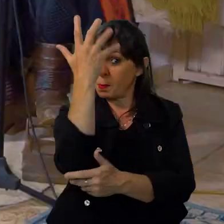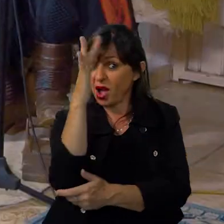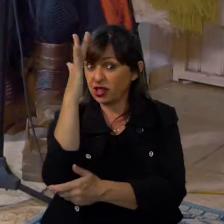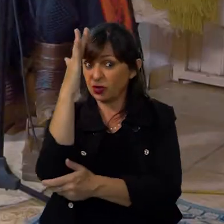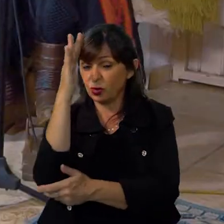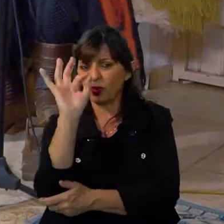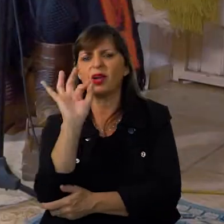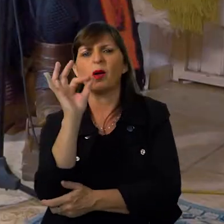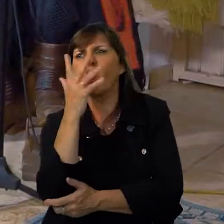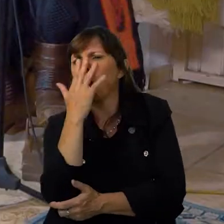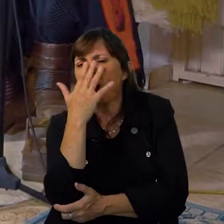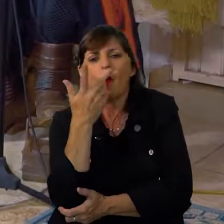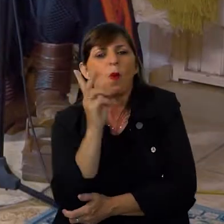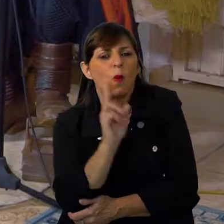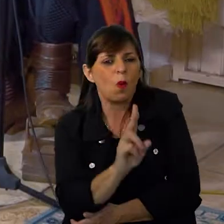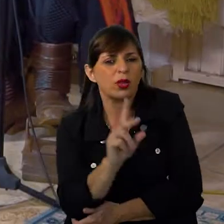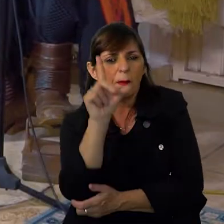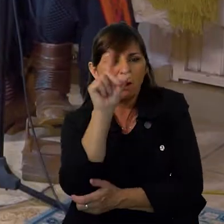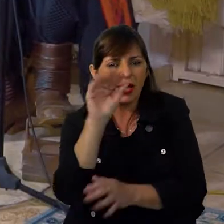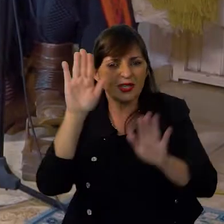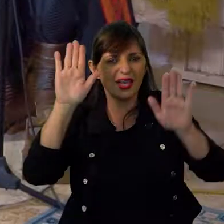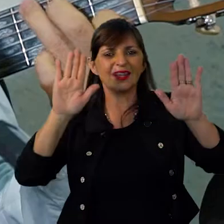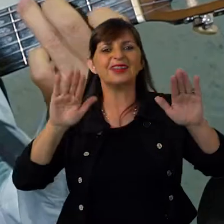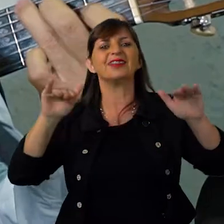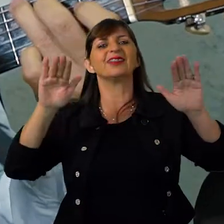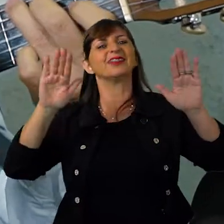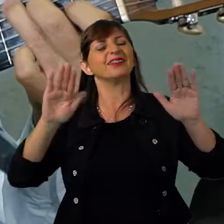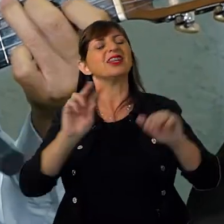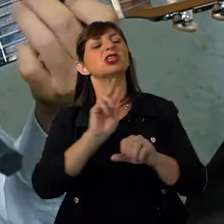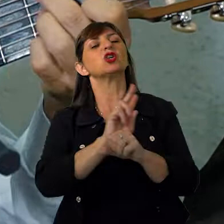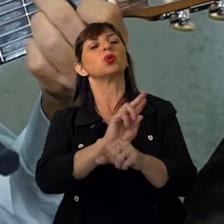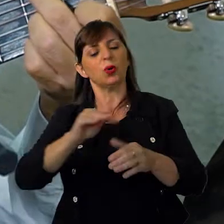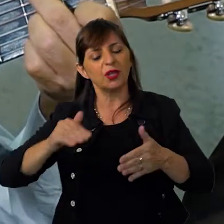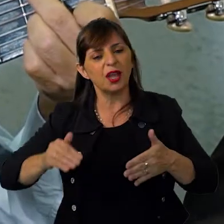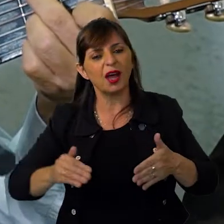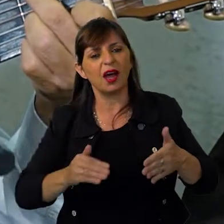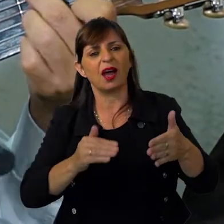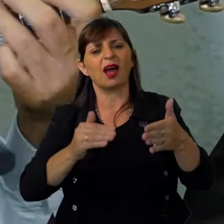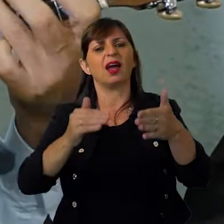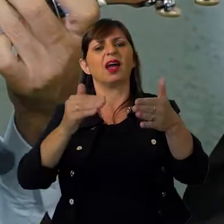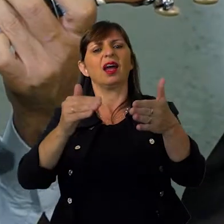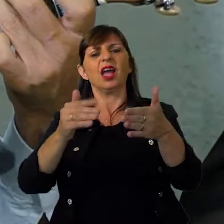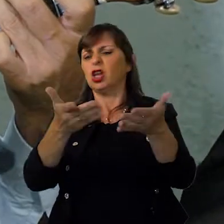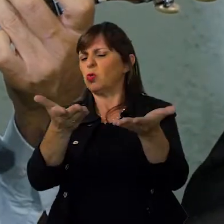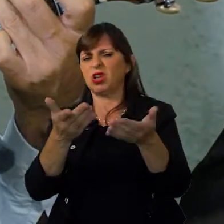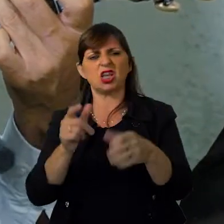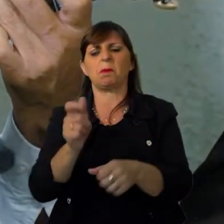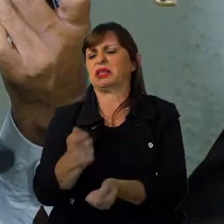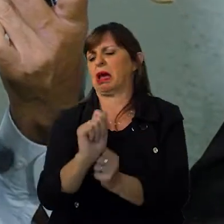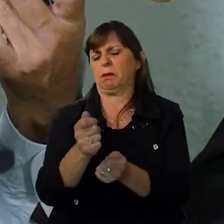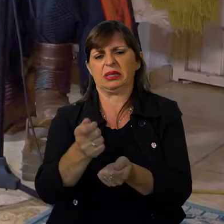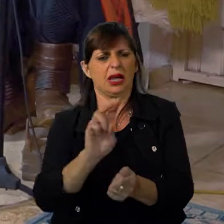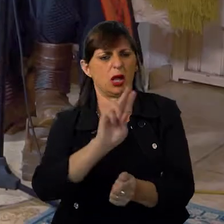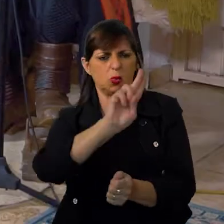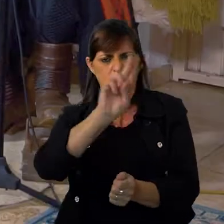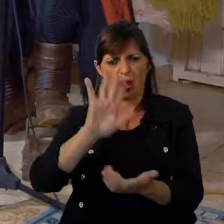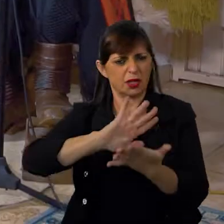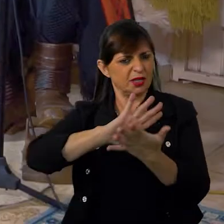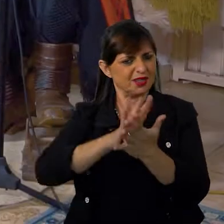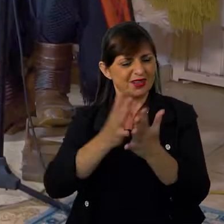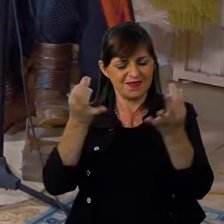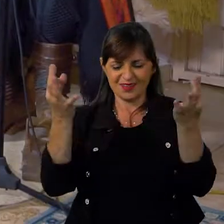louco e não passarinho entre aureus hipertensão e pescar Ice